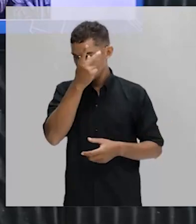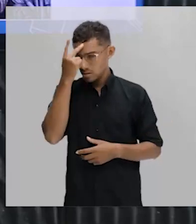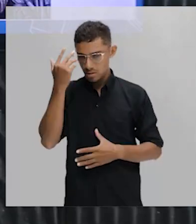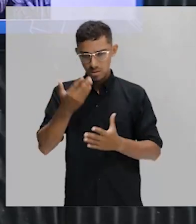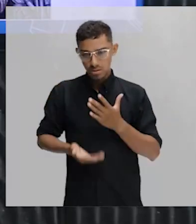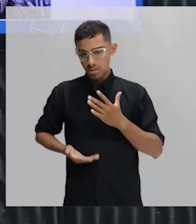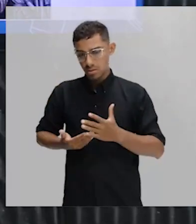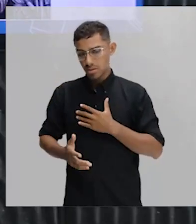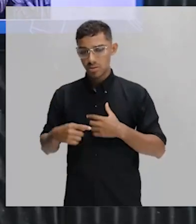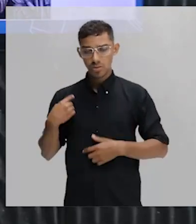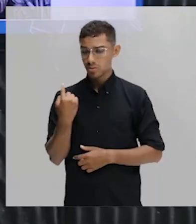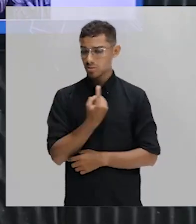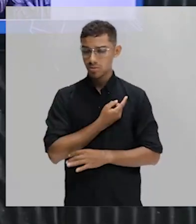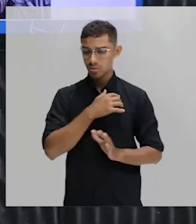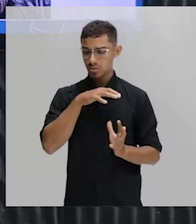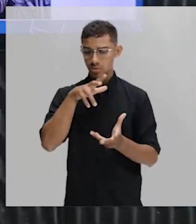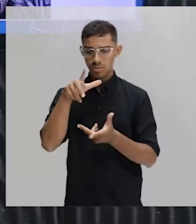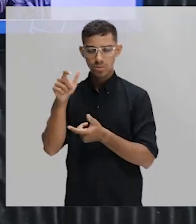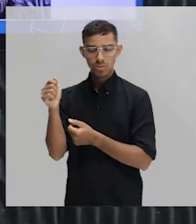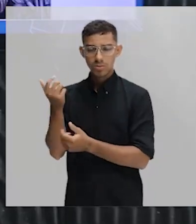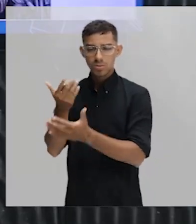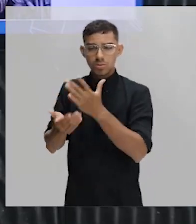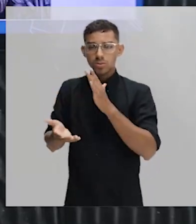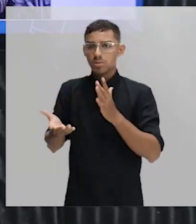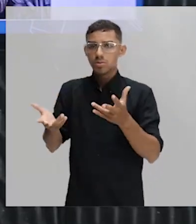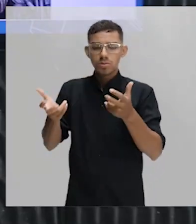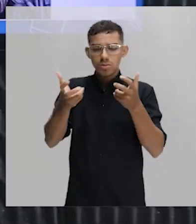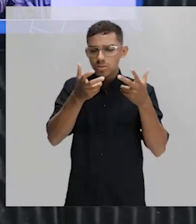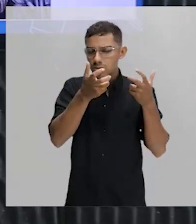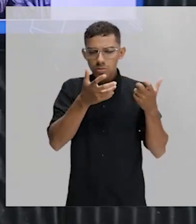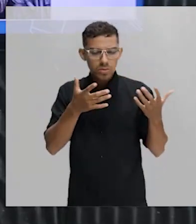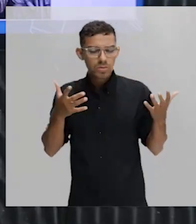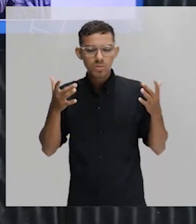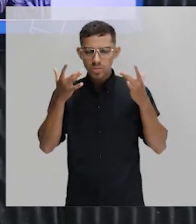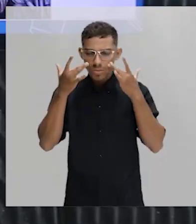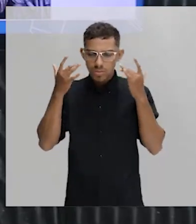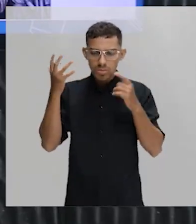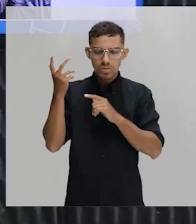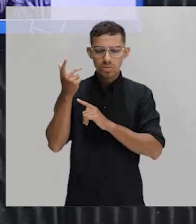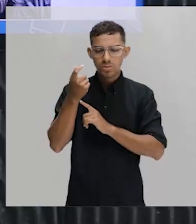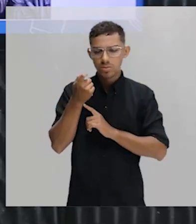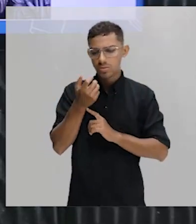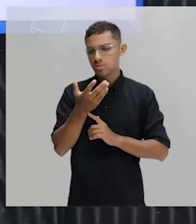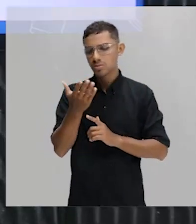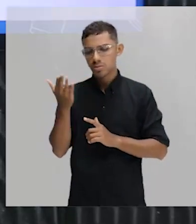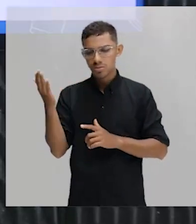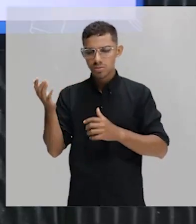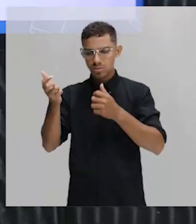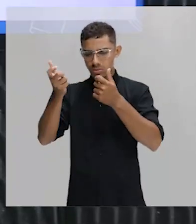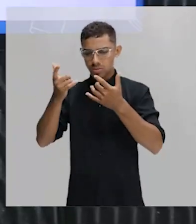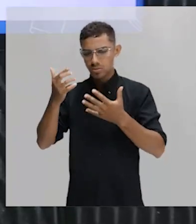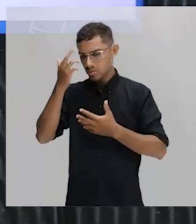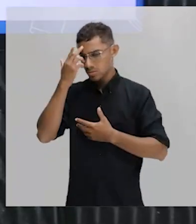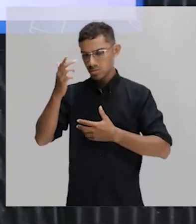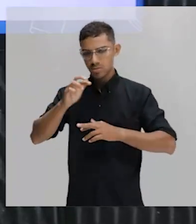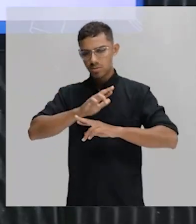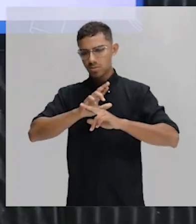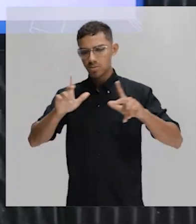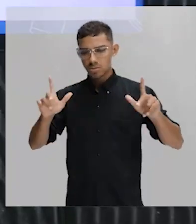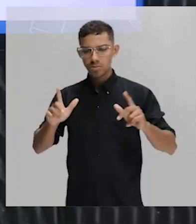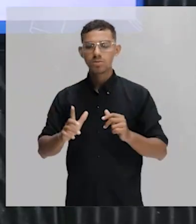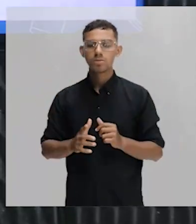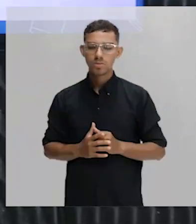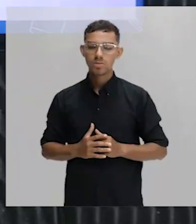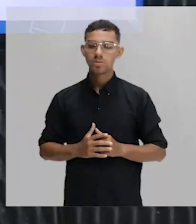somos nós, o mundo, que perde o privilégio de apreciar obras de arte que tenham e contem essa história de uma maneira diferente.